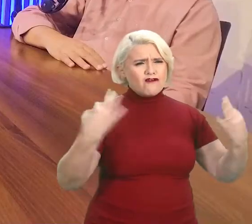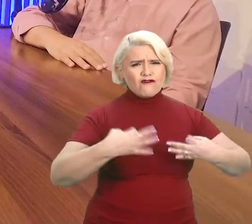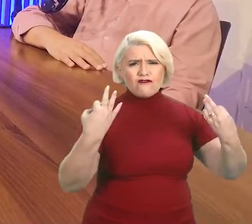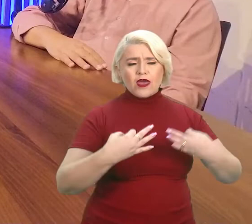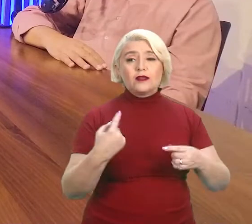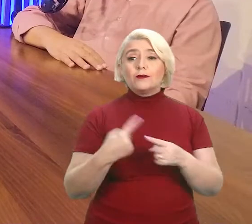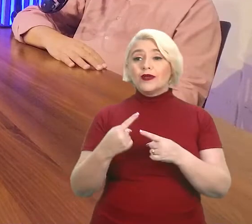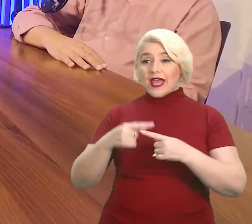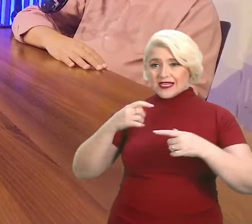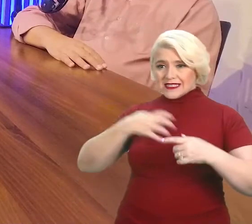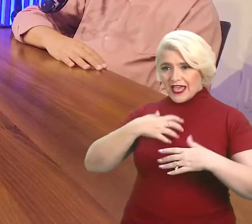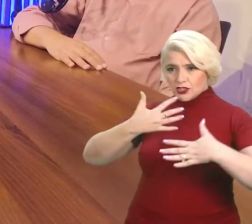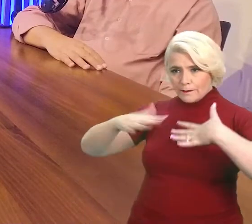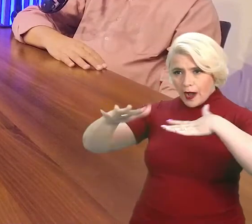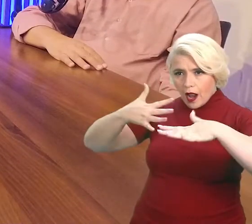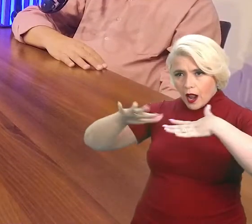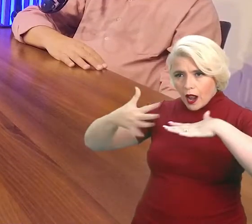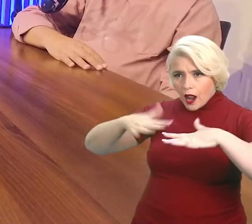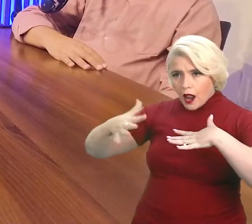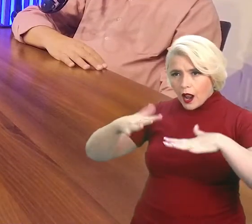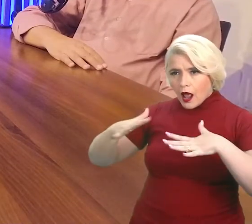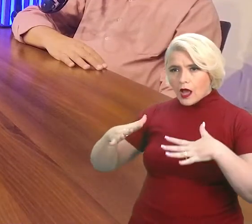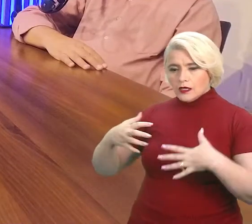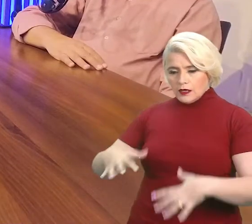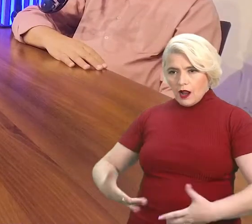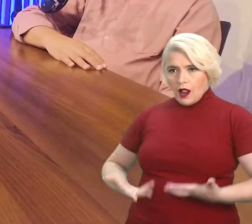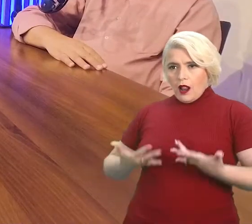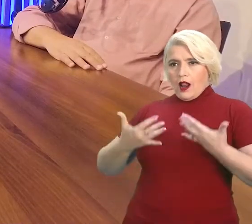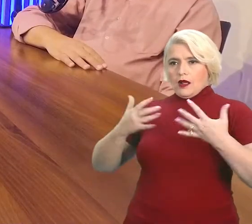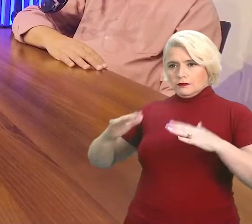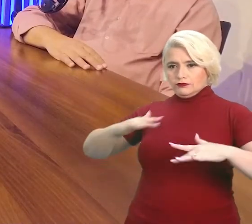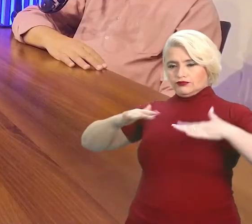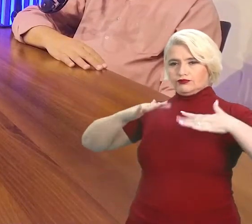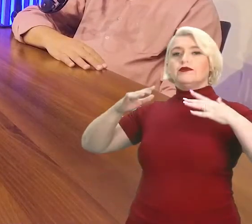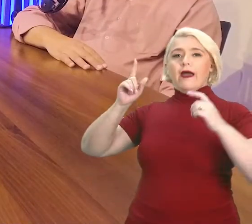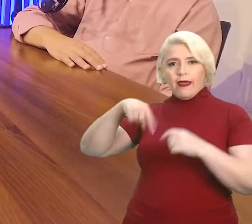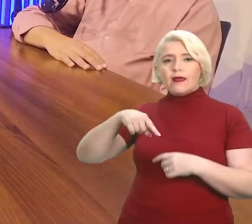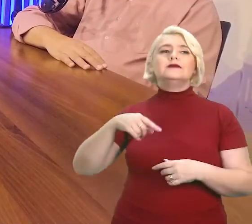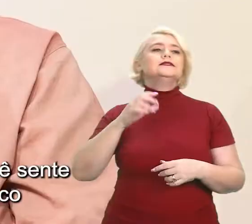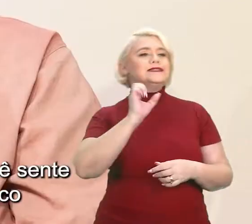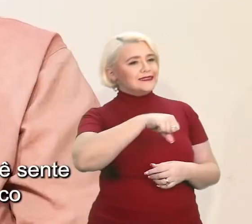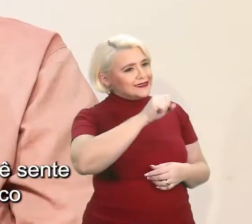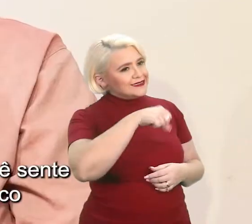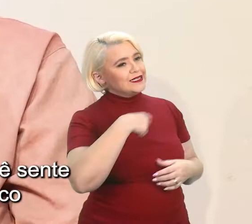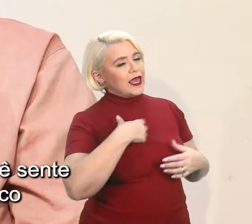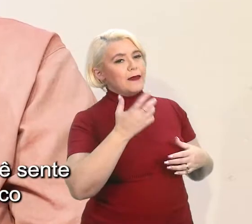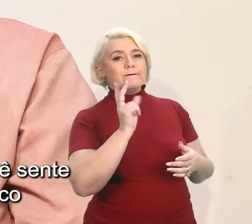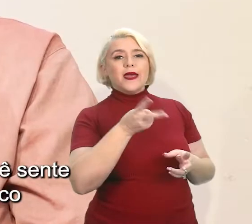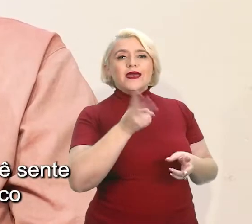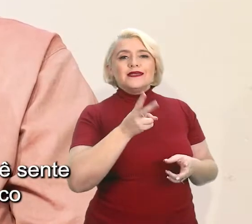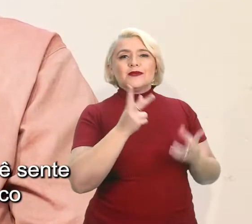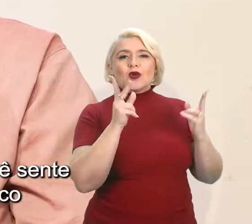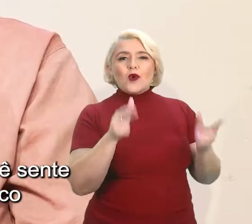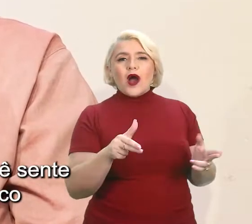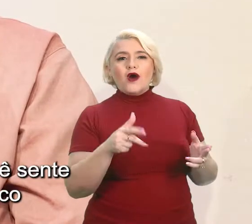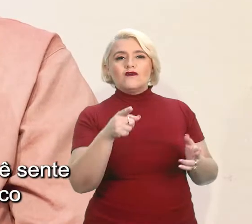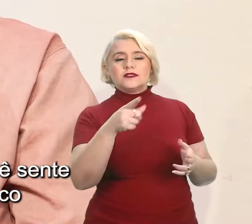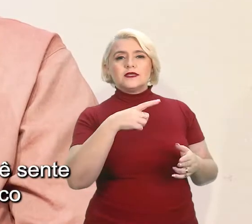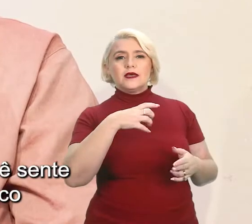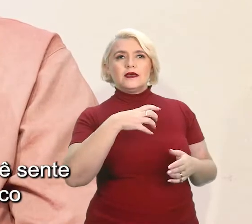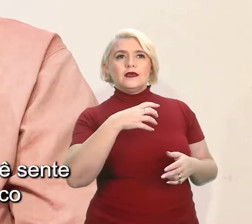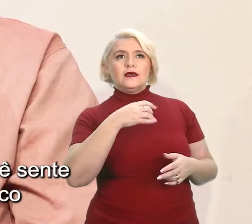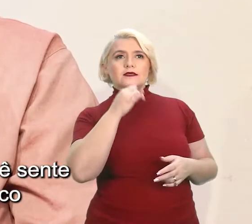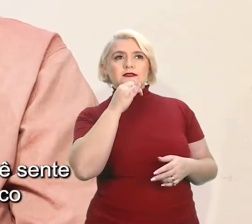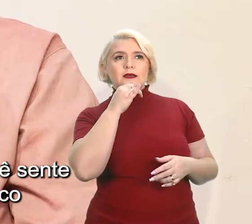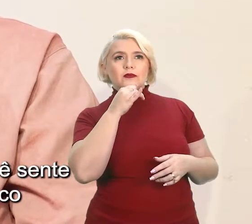vibrar Exato. do som no corpo. Exato. Então, eles são aquela ótimos mesma dançarinos. vibração que você que está aí me assistindo, você sente quando você está